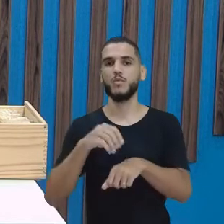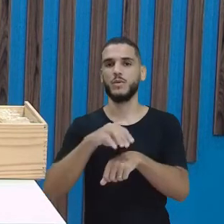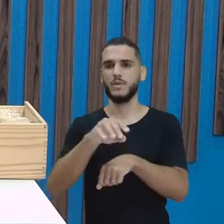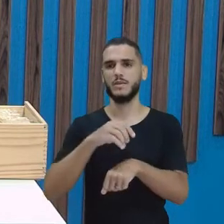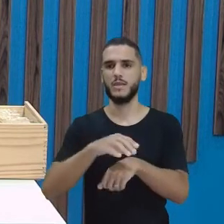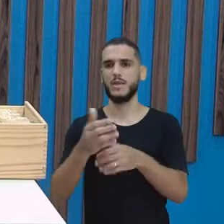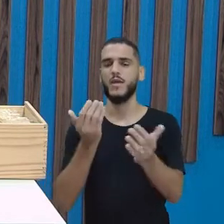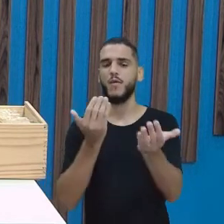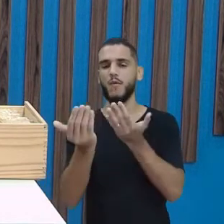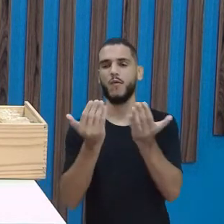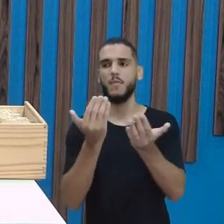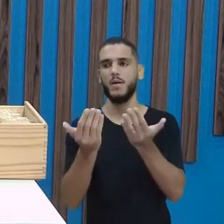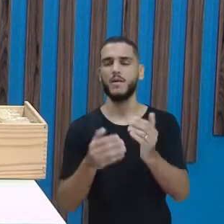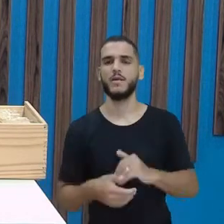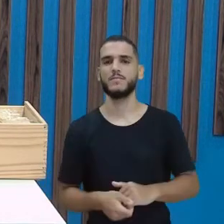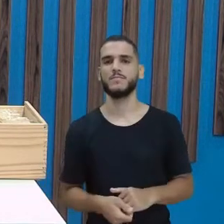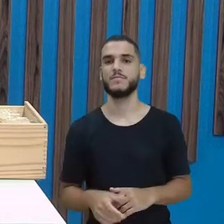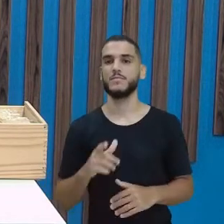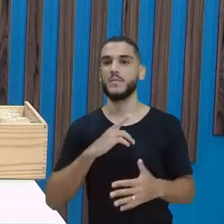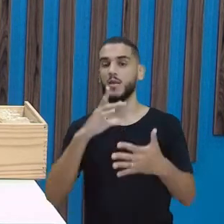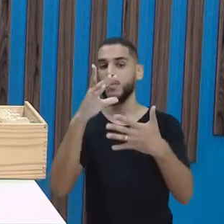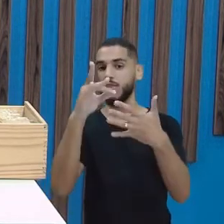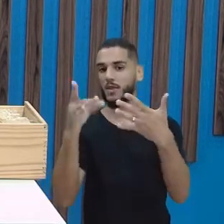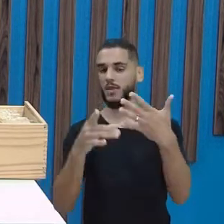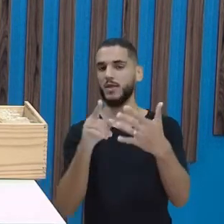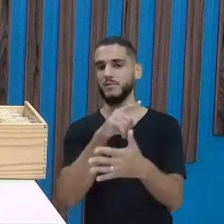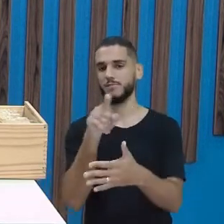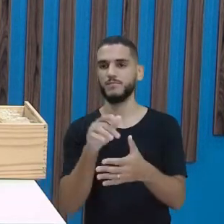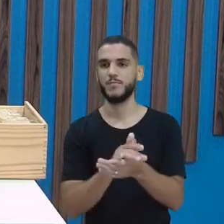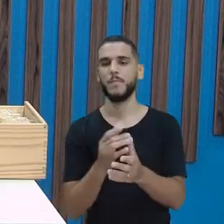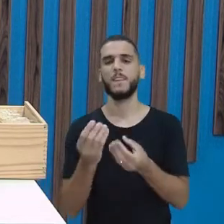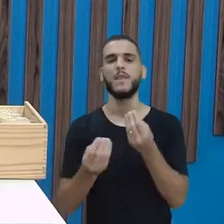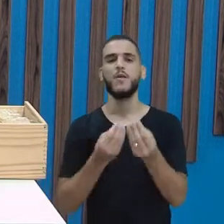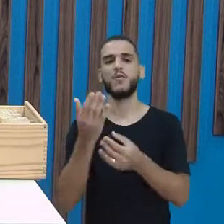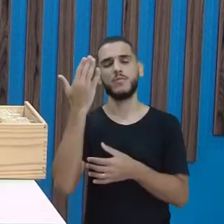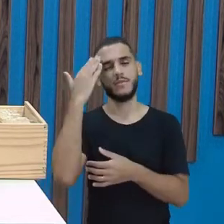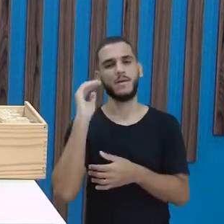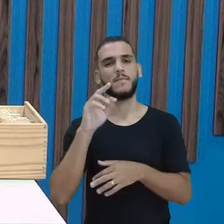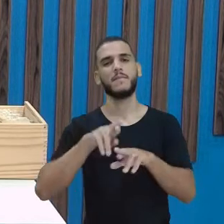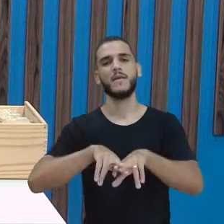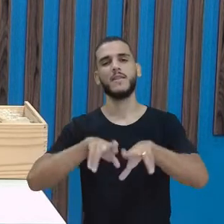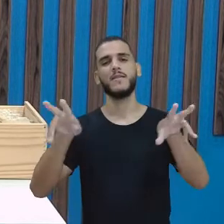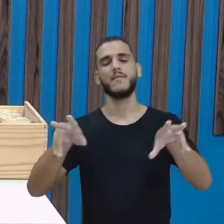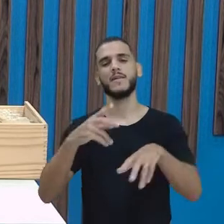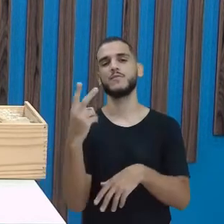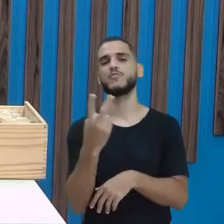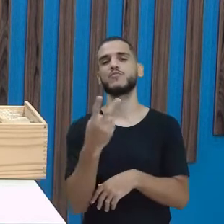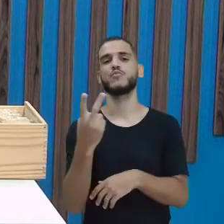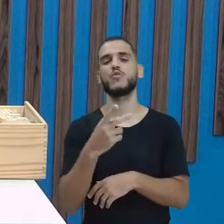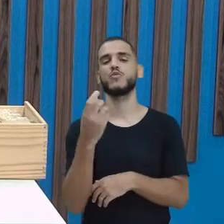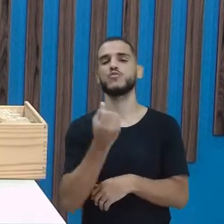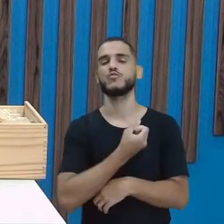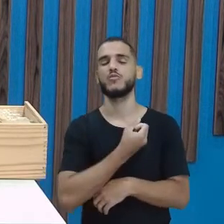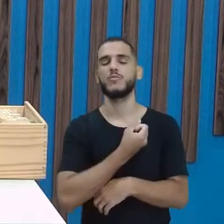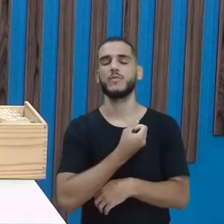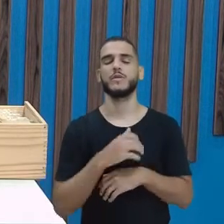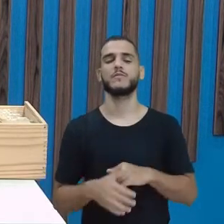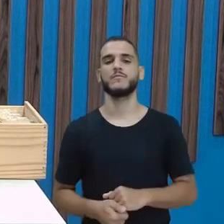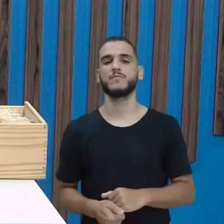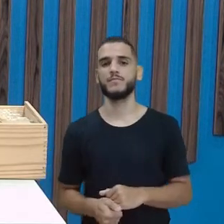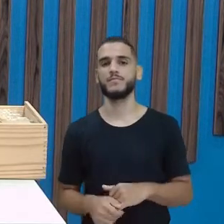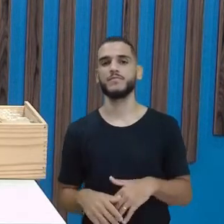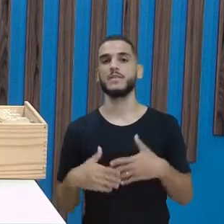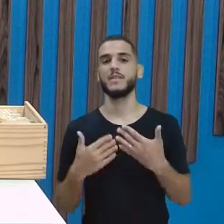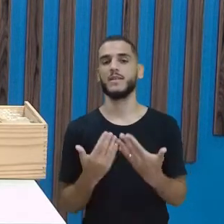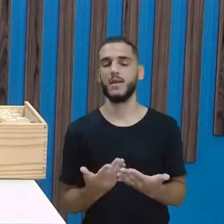comparação, né? Ah, sim, um detalhe aqui. Como podemos saber a diferença entre dois números, né? Sim, é exatamente o que